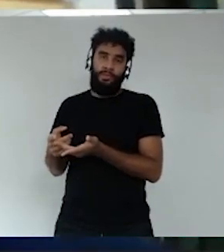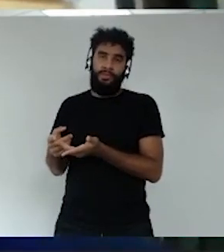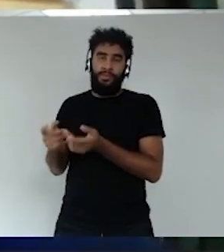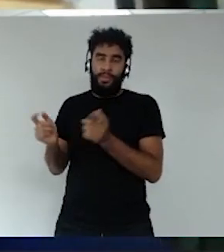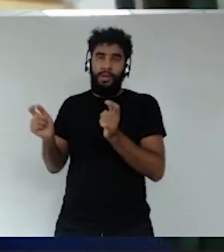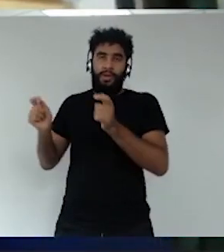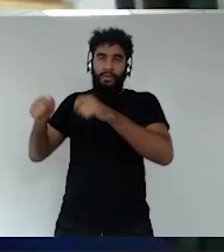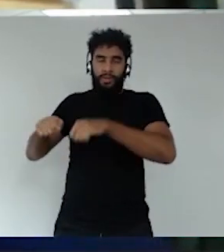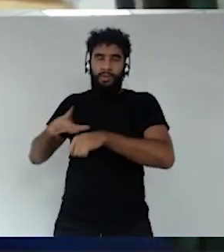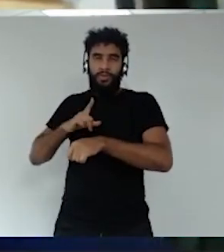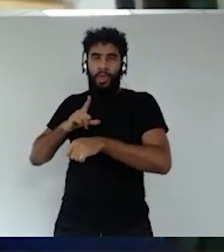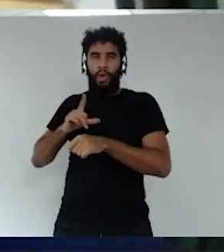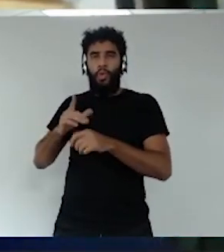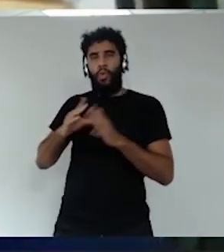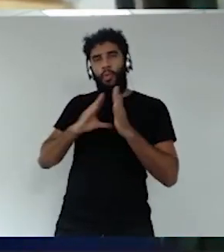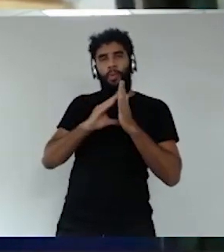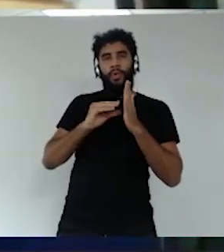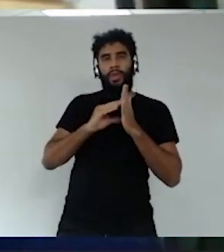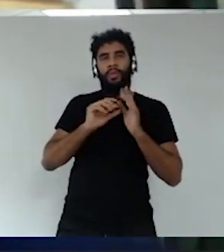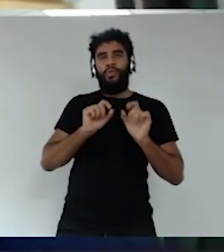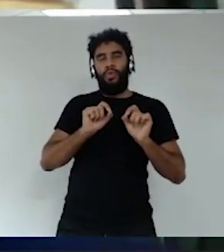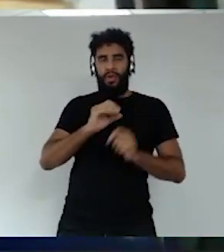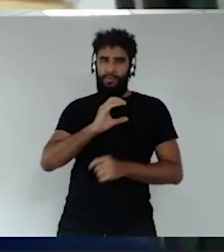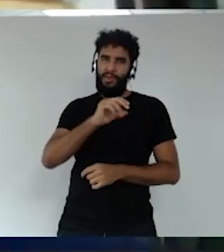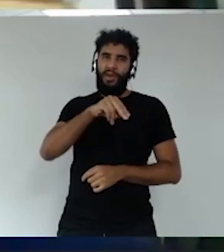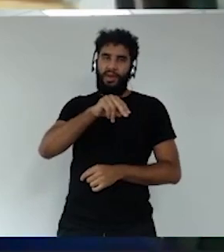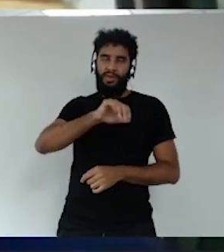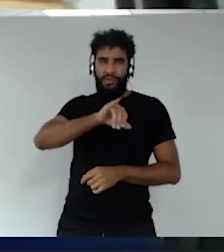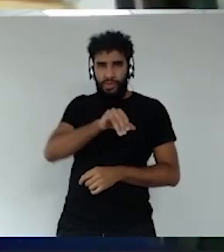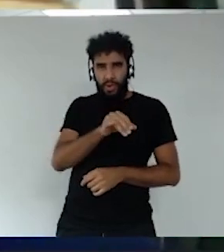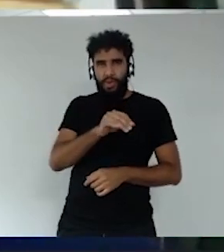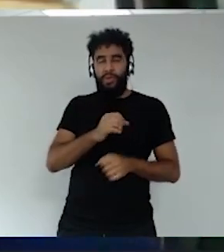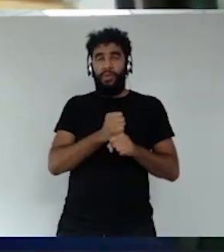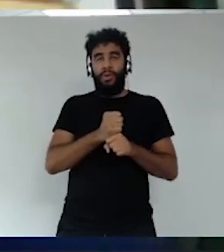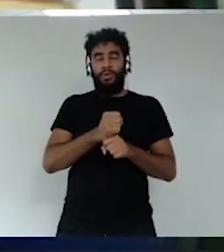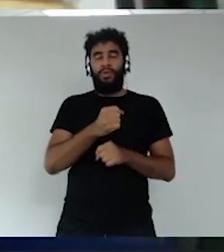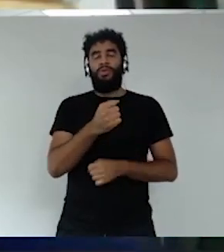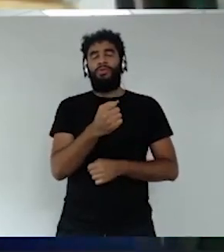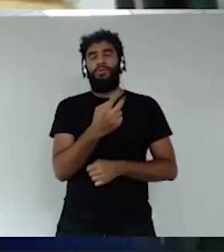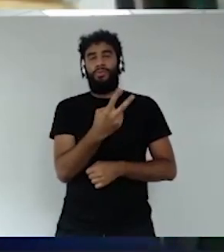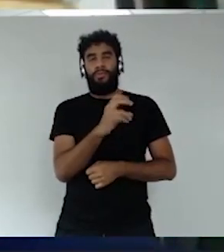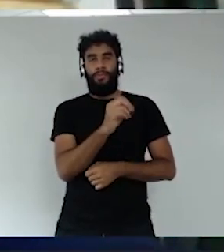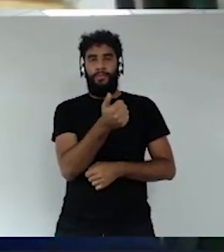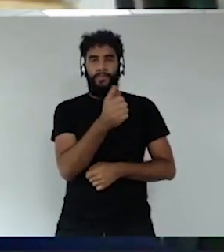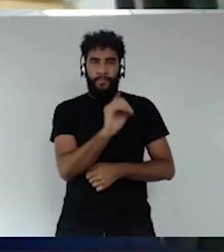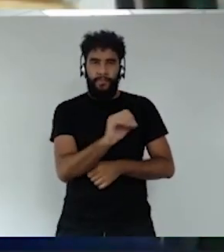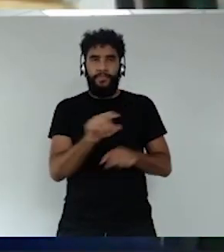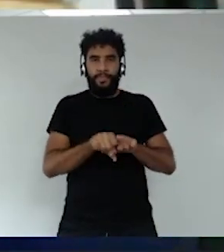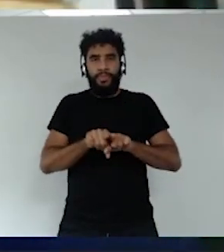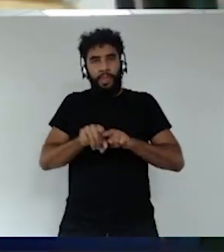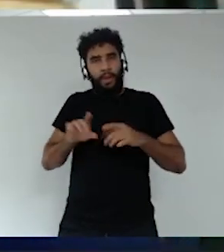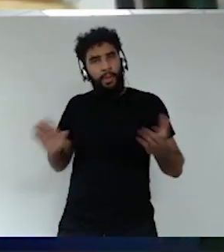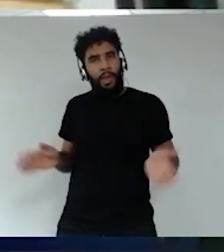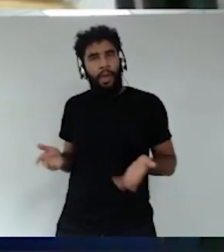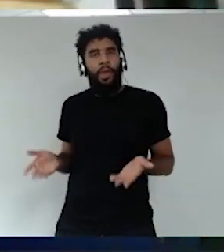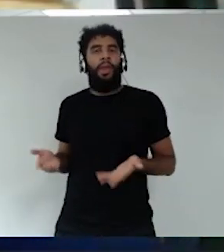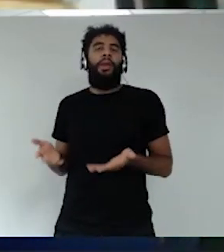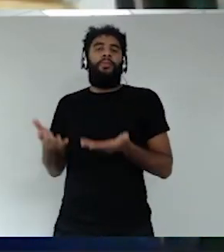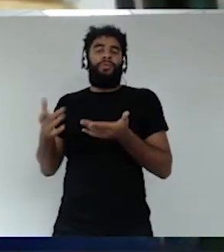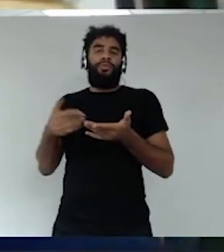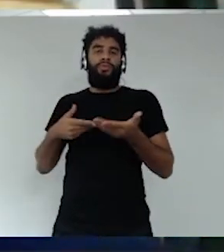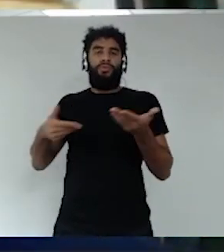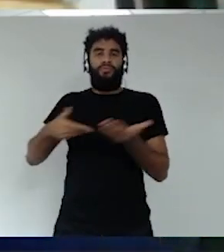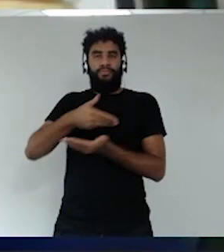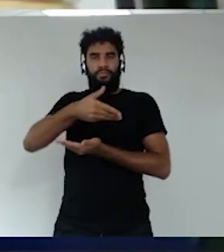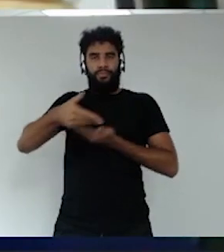o modelo das capacitações do CNJ de 2010, e avançando na direção de uma colaboração efetiva